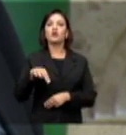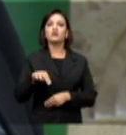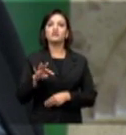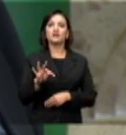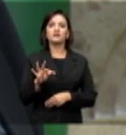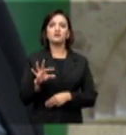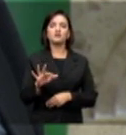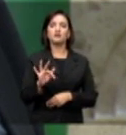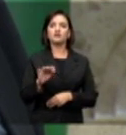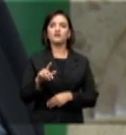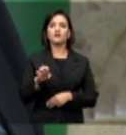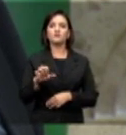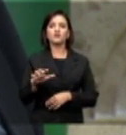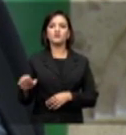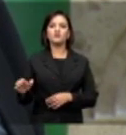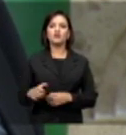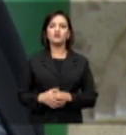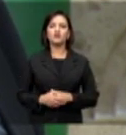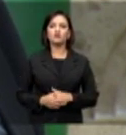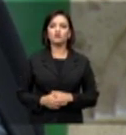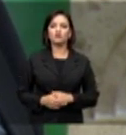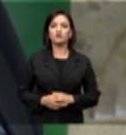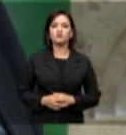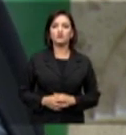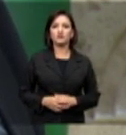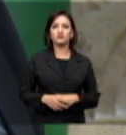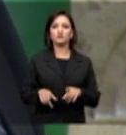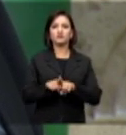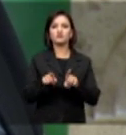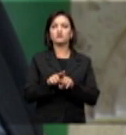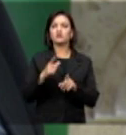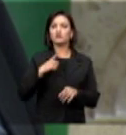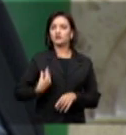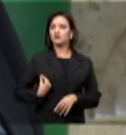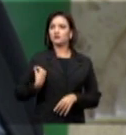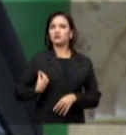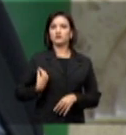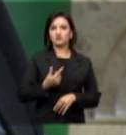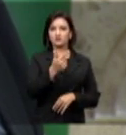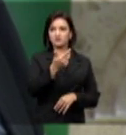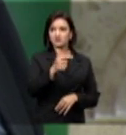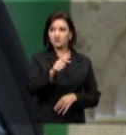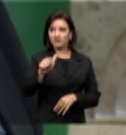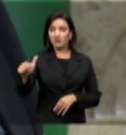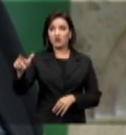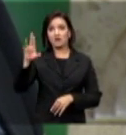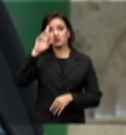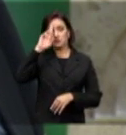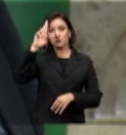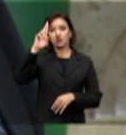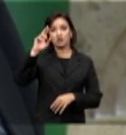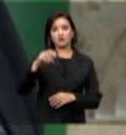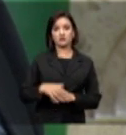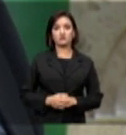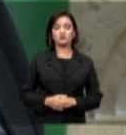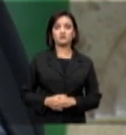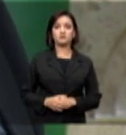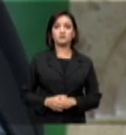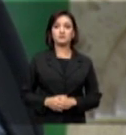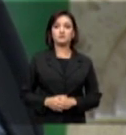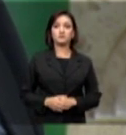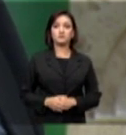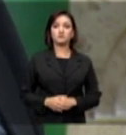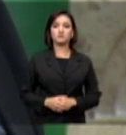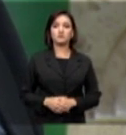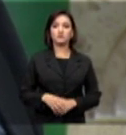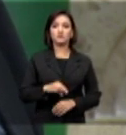Marta Cellier, dentre outras autoridades, com a presença do doutor Levy aqui presente, em que o